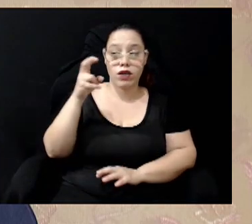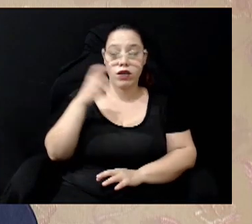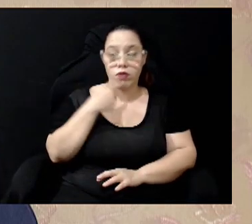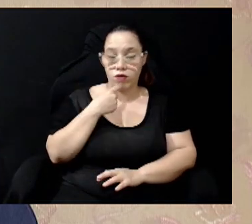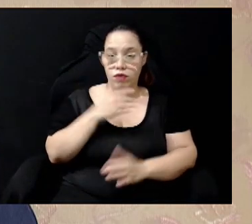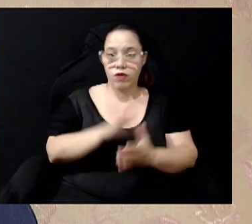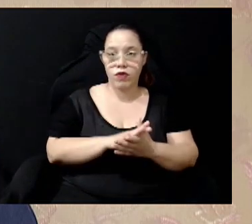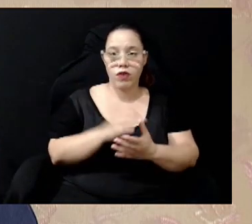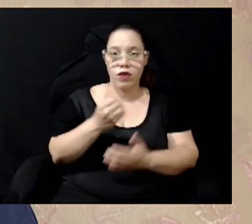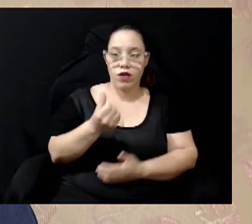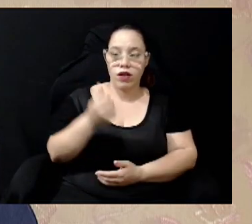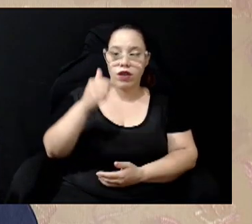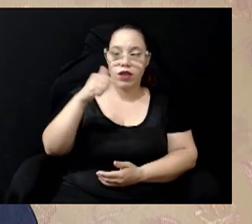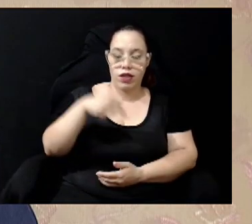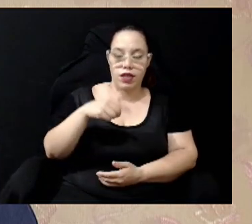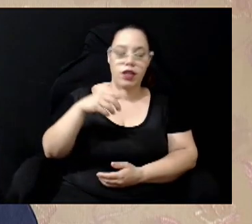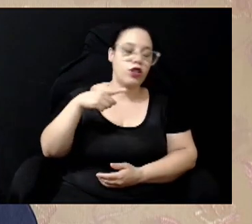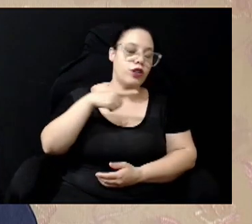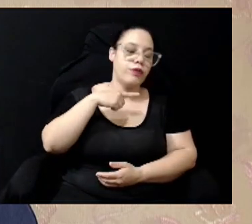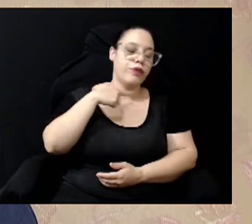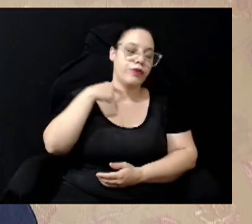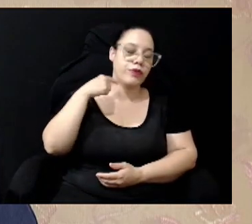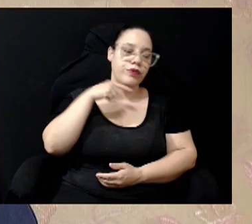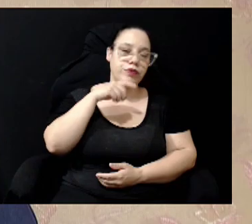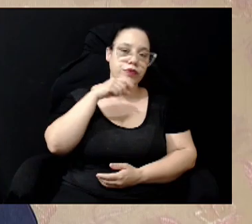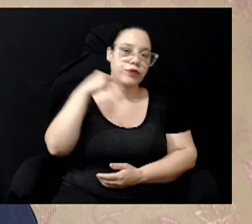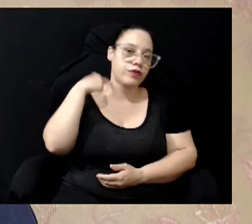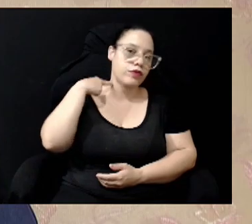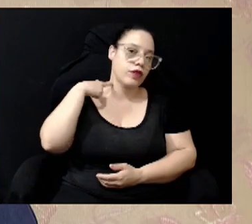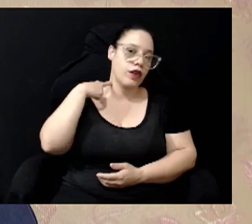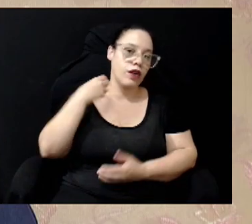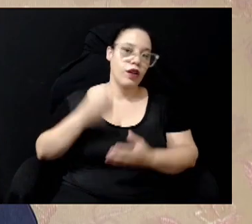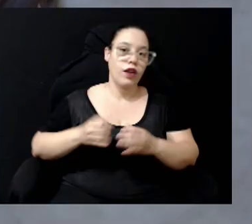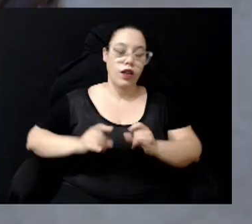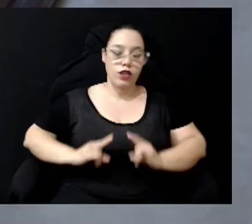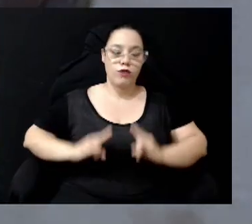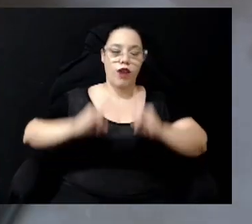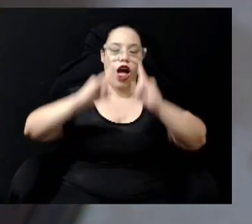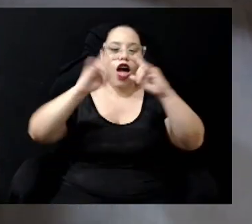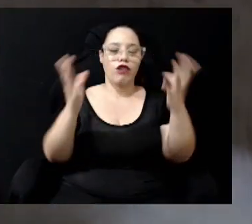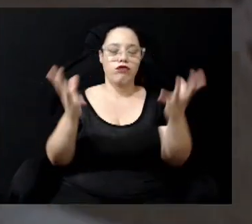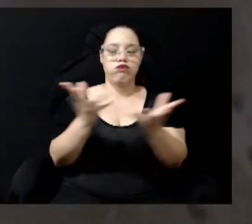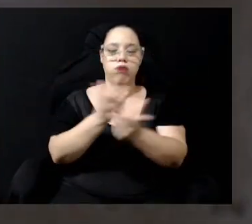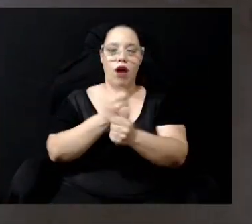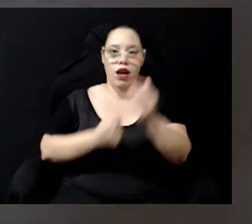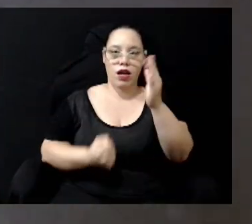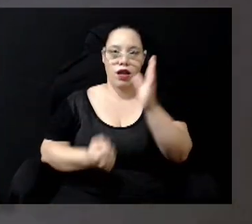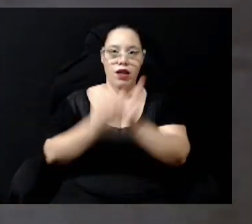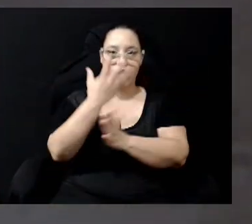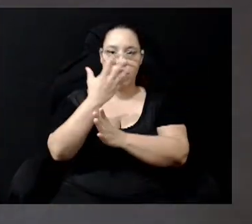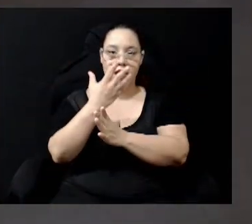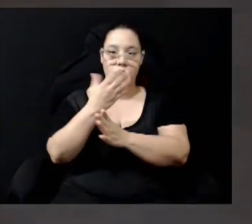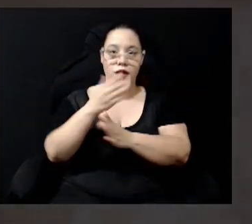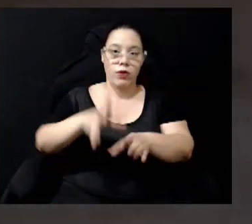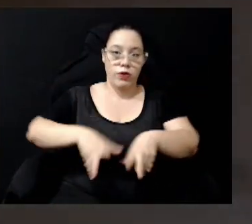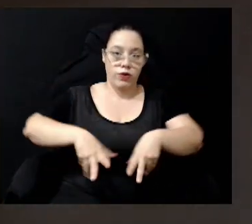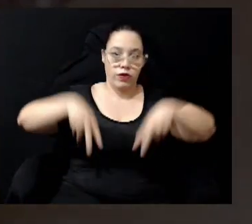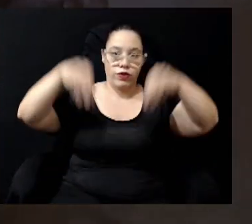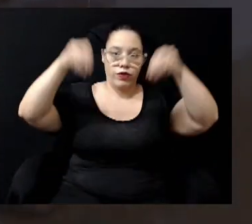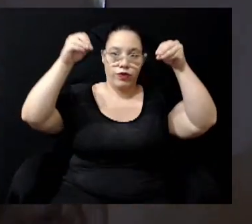maio, ele inaugurou esse prédio portentoso aqui. É nesse monumento que está a